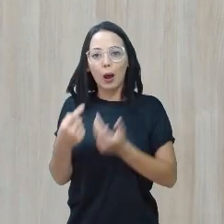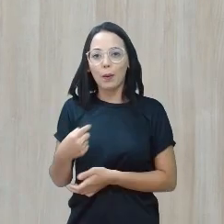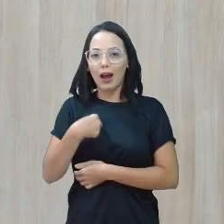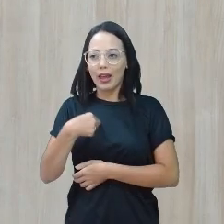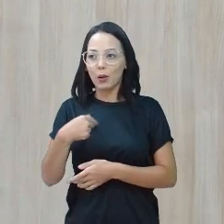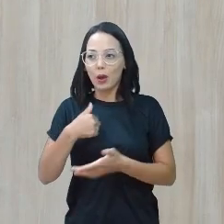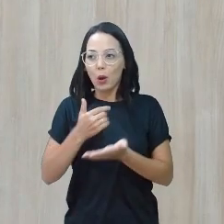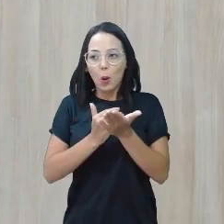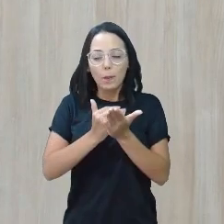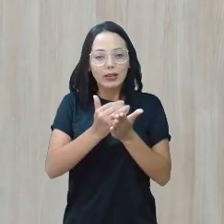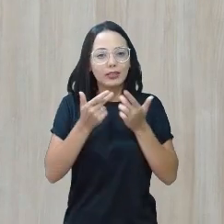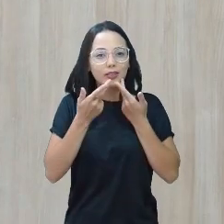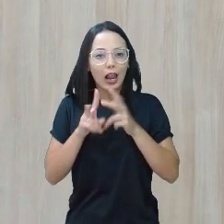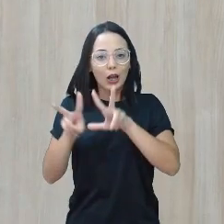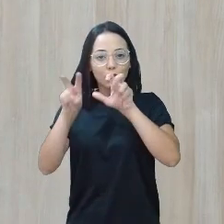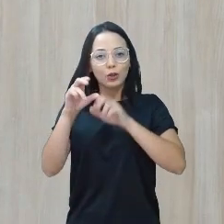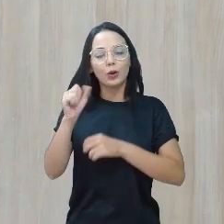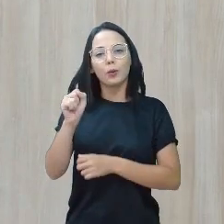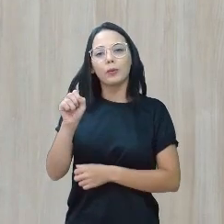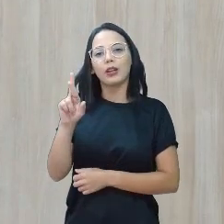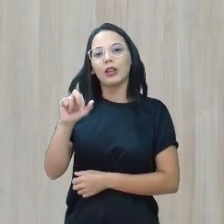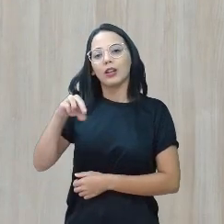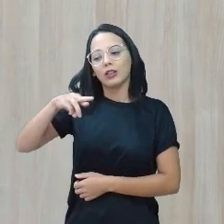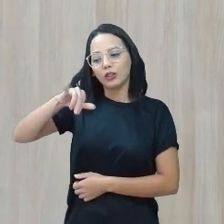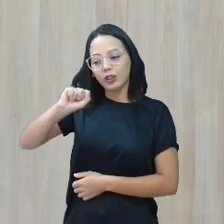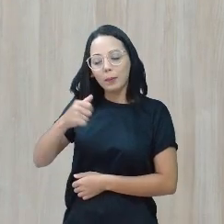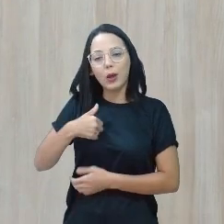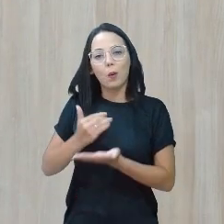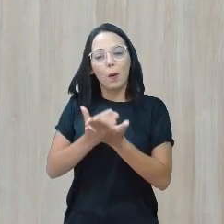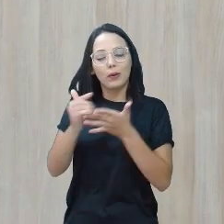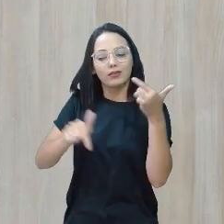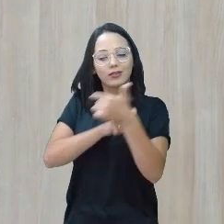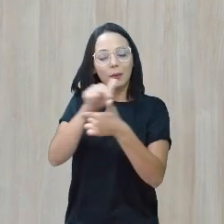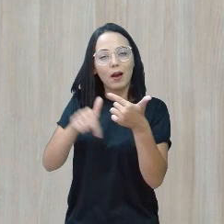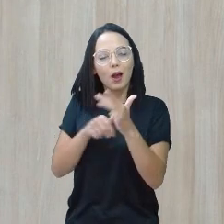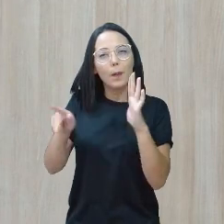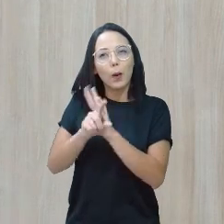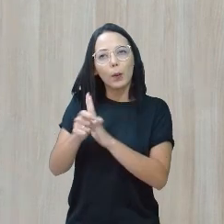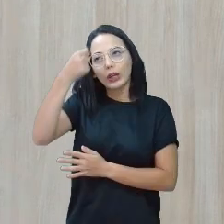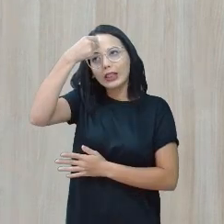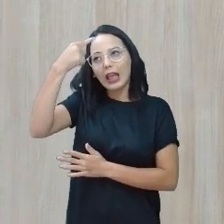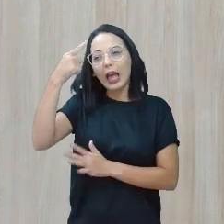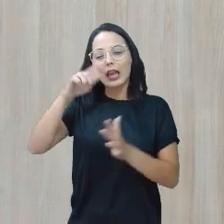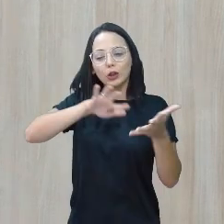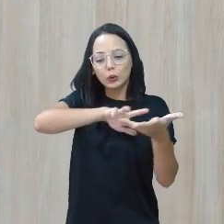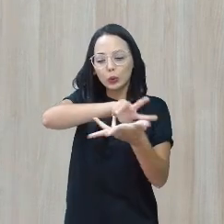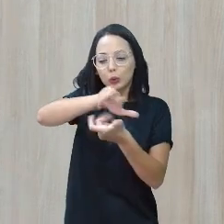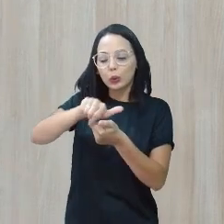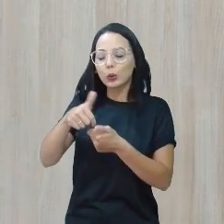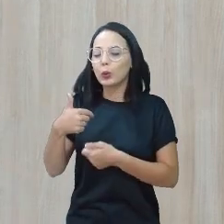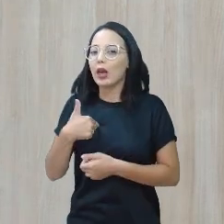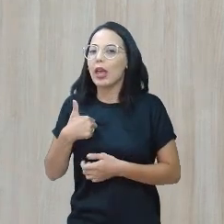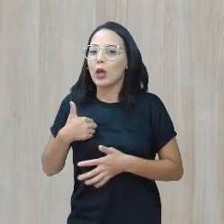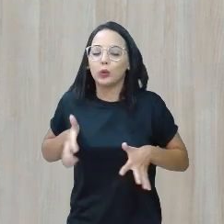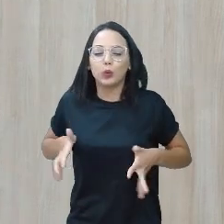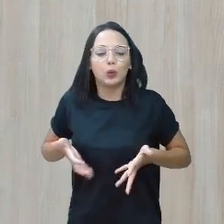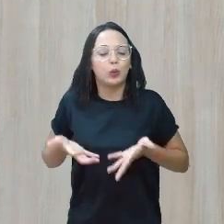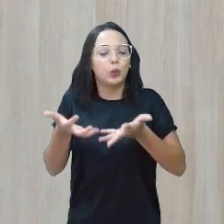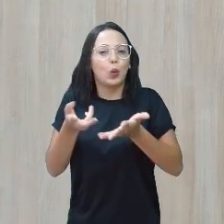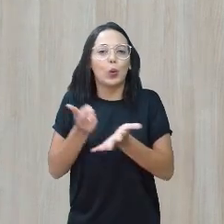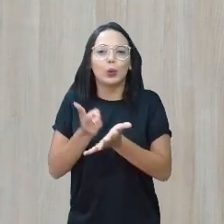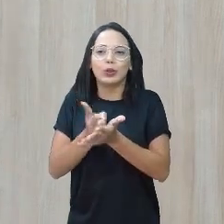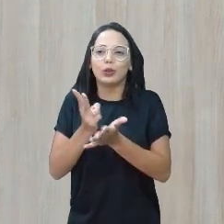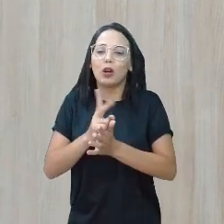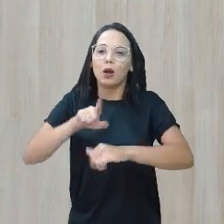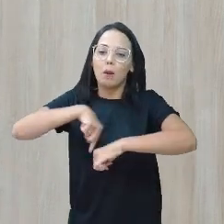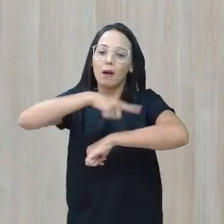Quando eu começo a falar sobre astronomia, quando eu começo a trabalhar com essa noção de espaço e tudo mais, eu me empolgo e passo